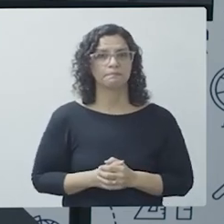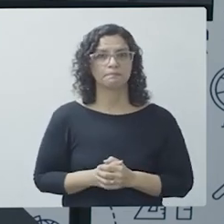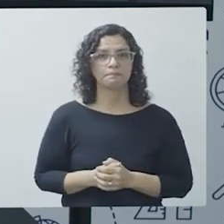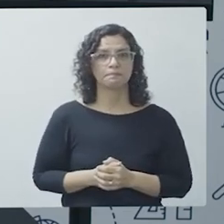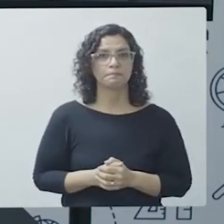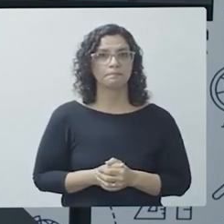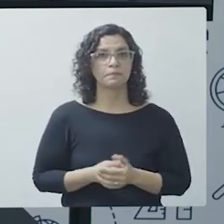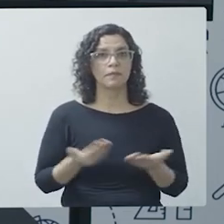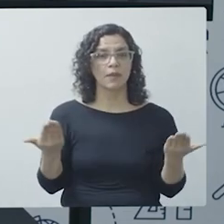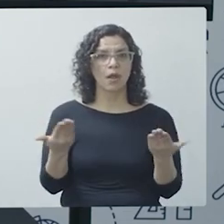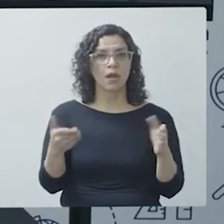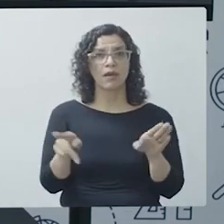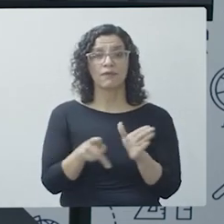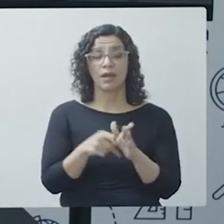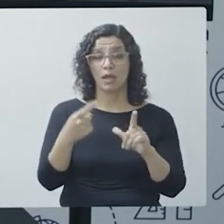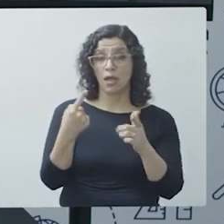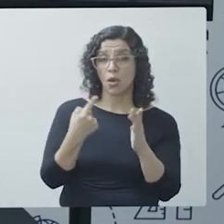é D.